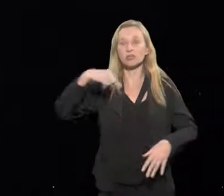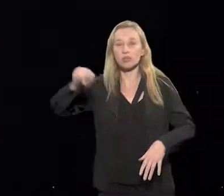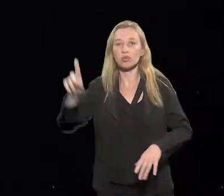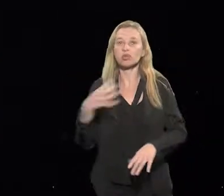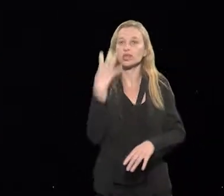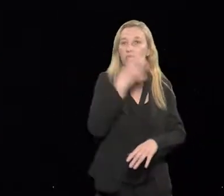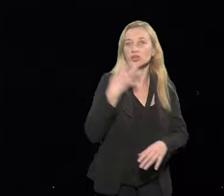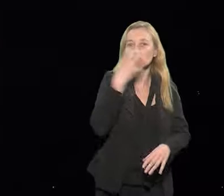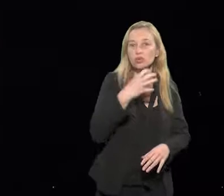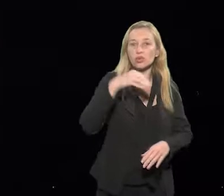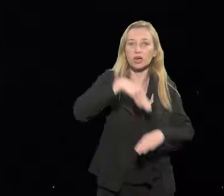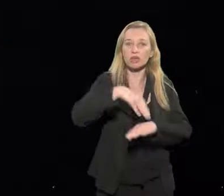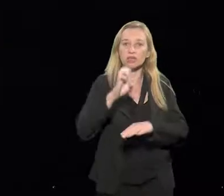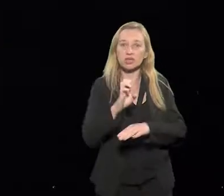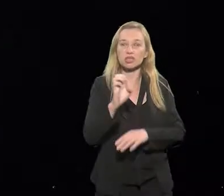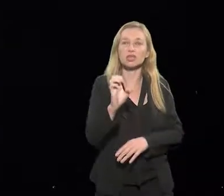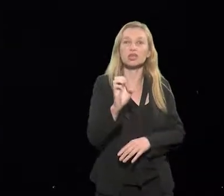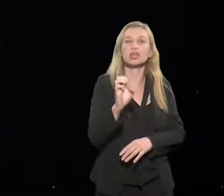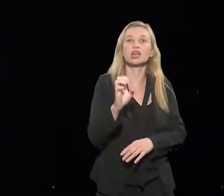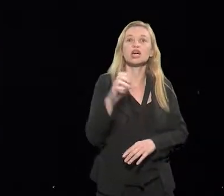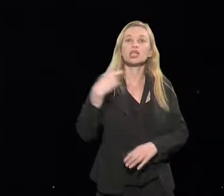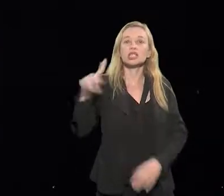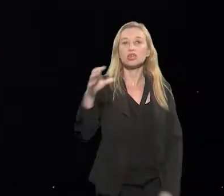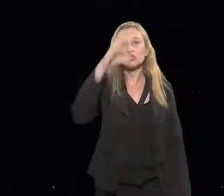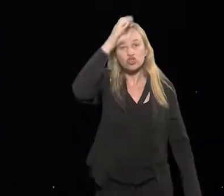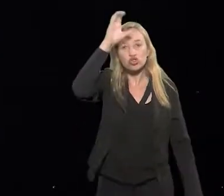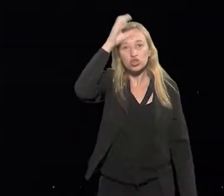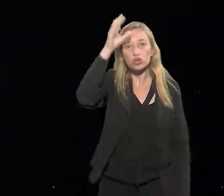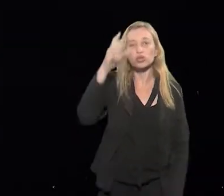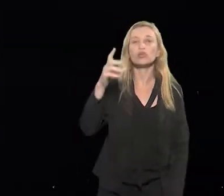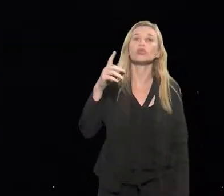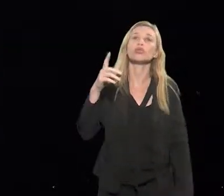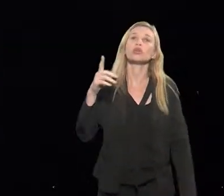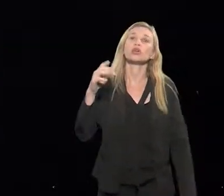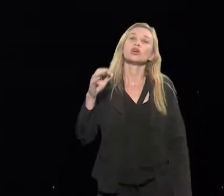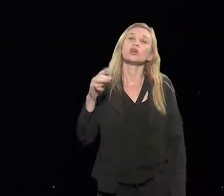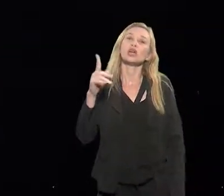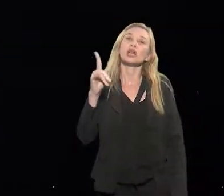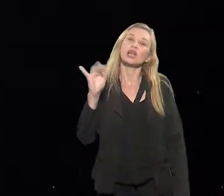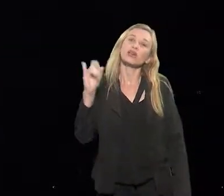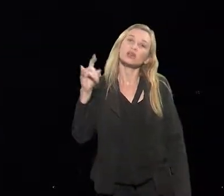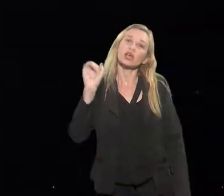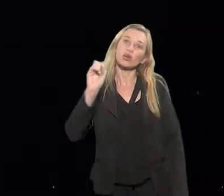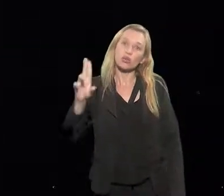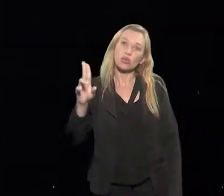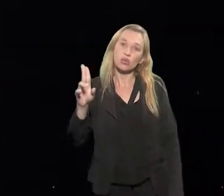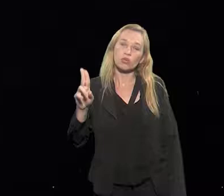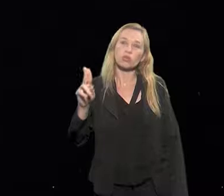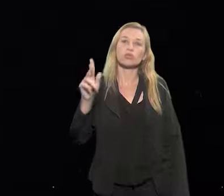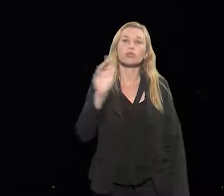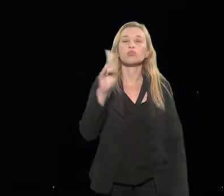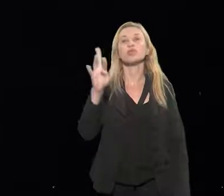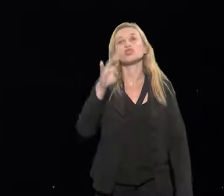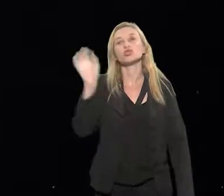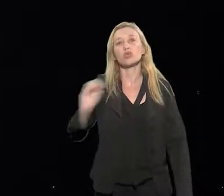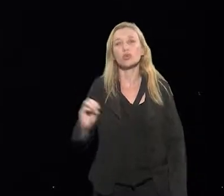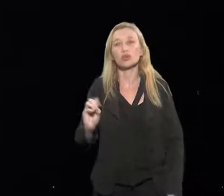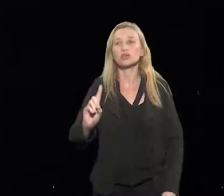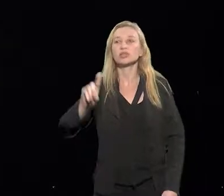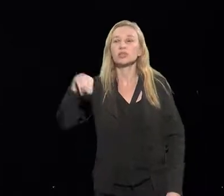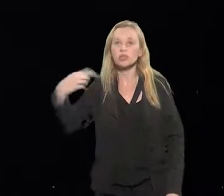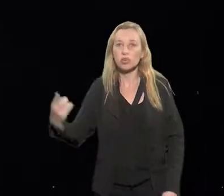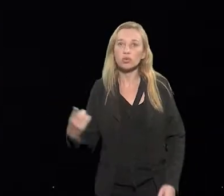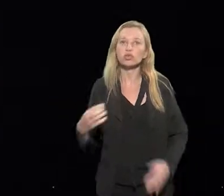estava fazendo o ativismo político herdado de seu tio, um cabo eleitoral fervoroso de Leonel Brizola. Mais